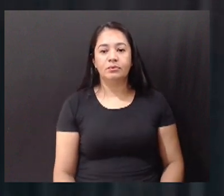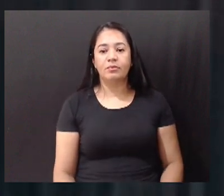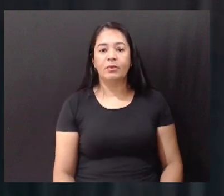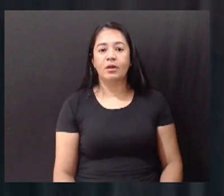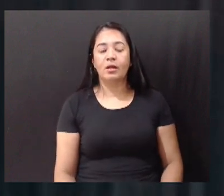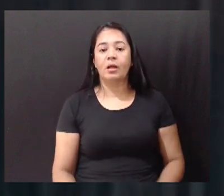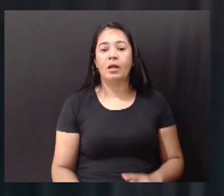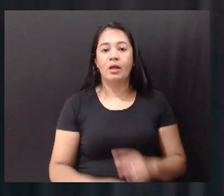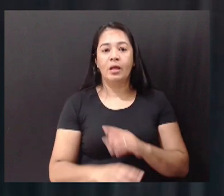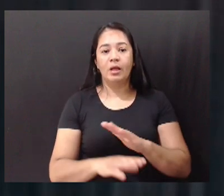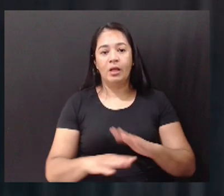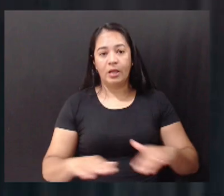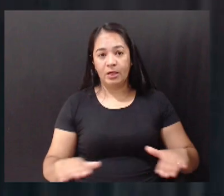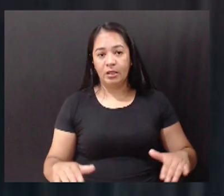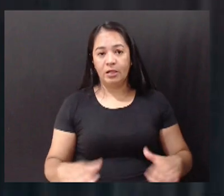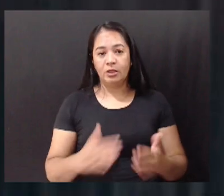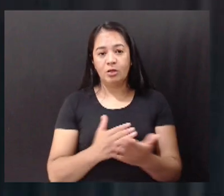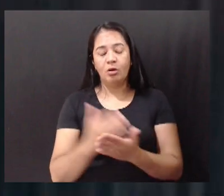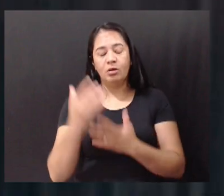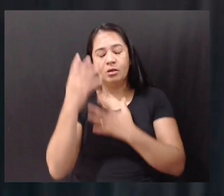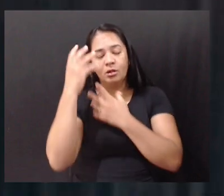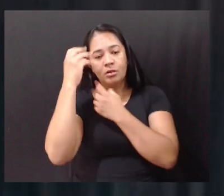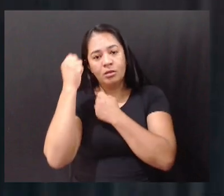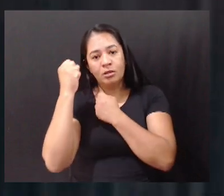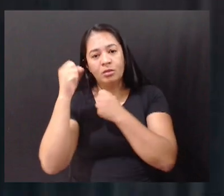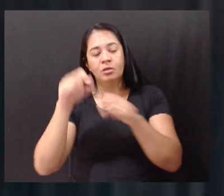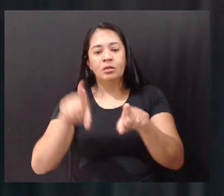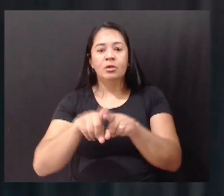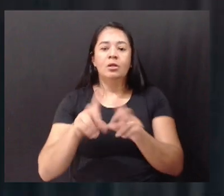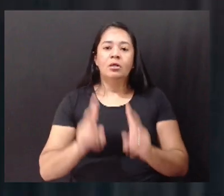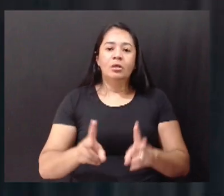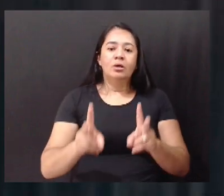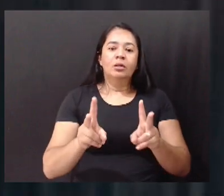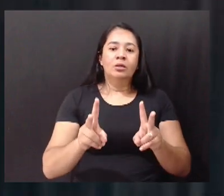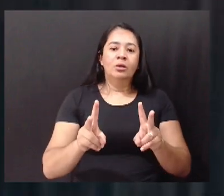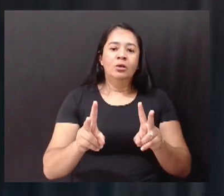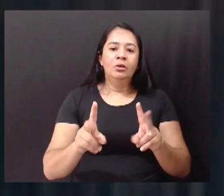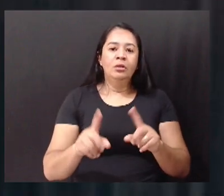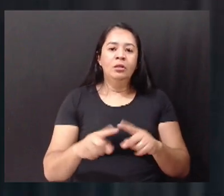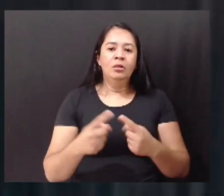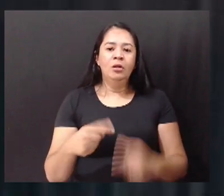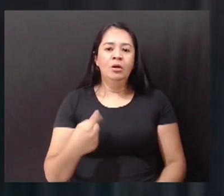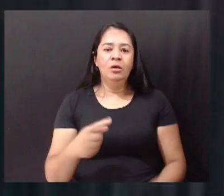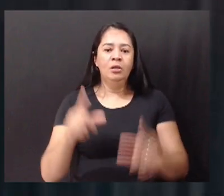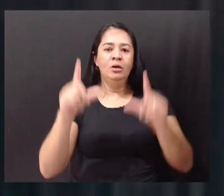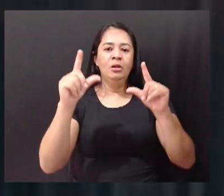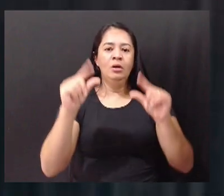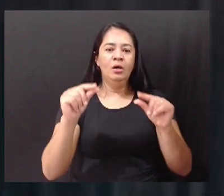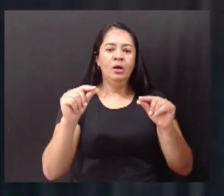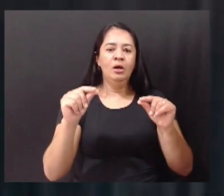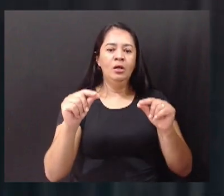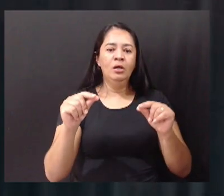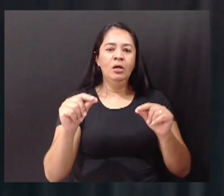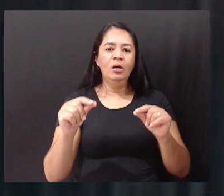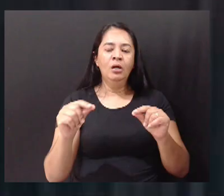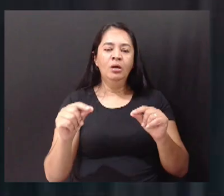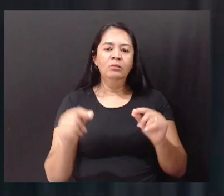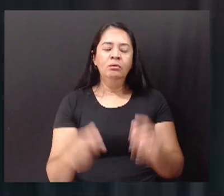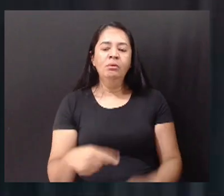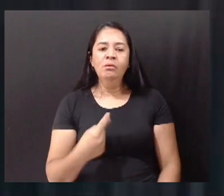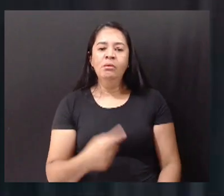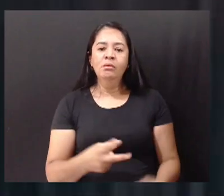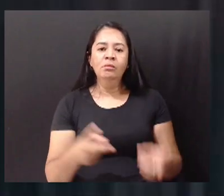o sono, quanto de manter também. Mas quando a gente diminui, pelo menos no período inicial, nós vemos